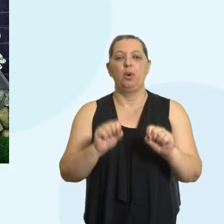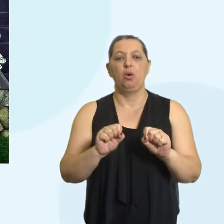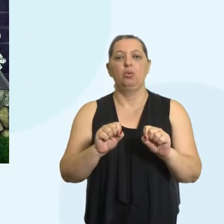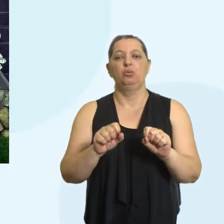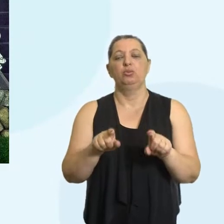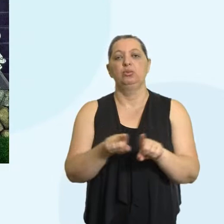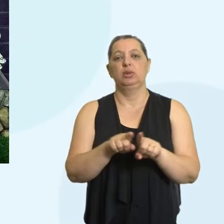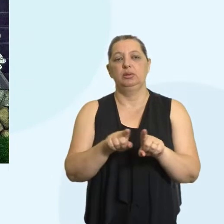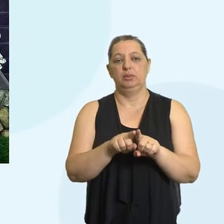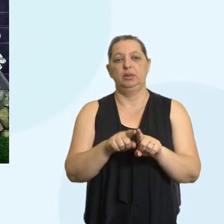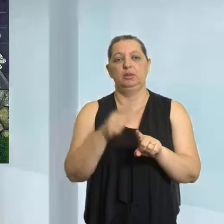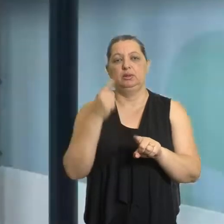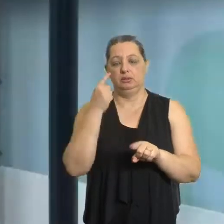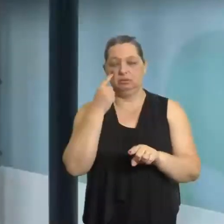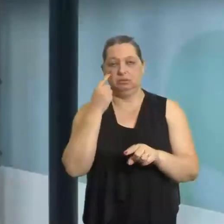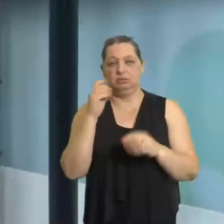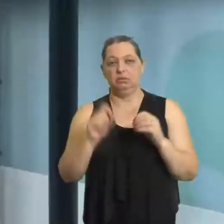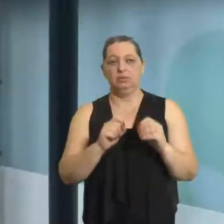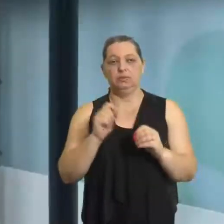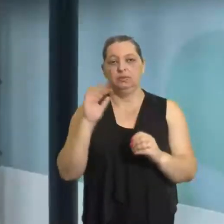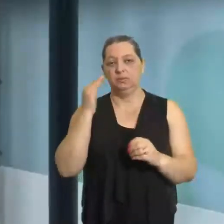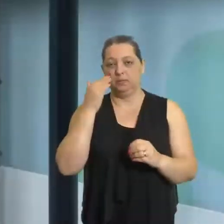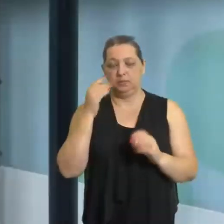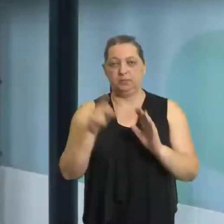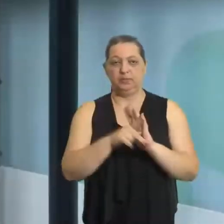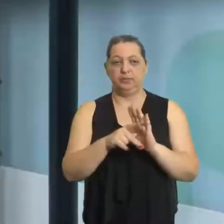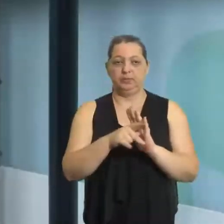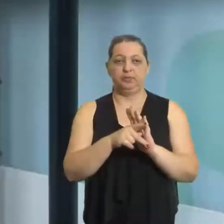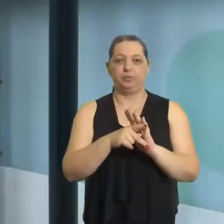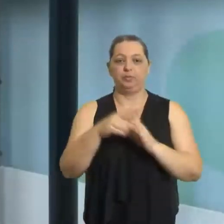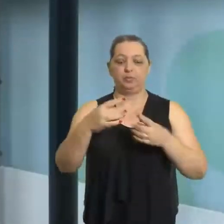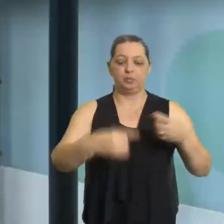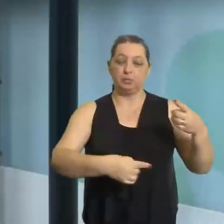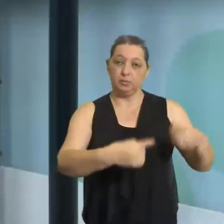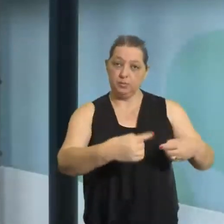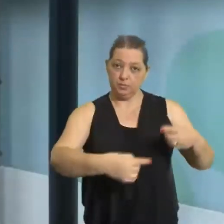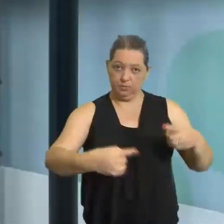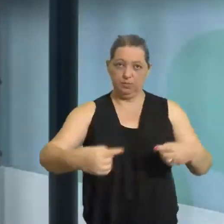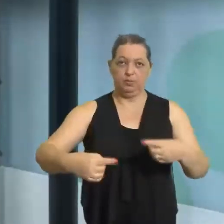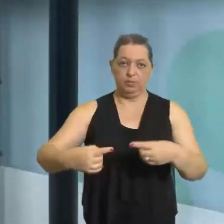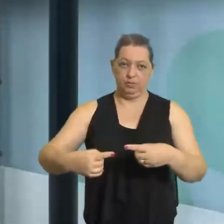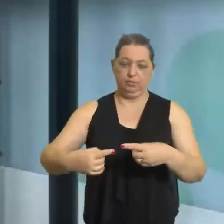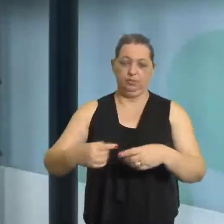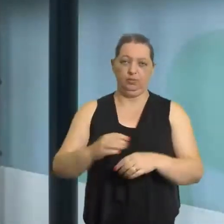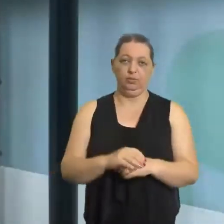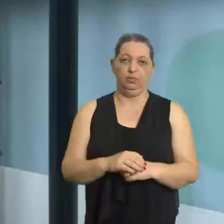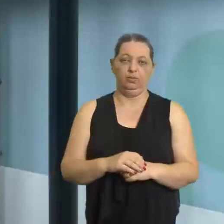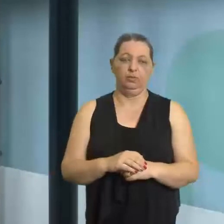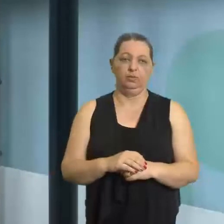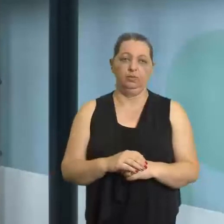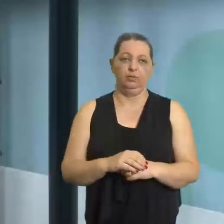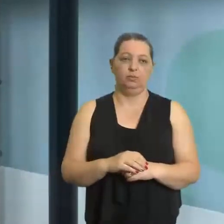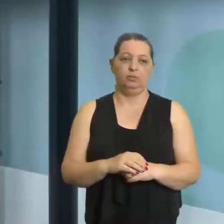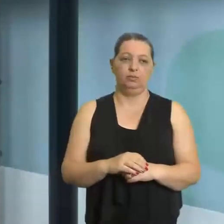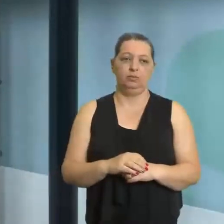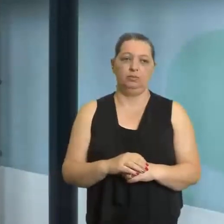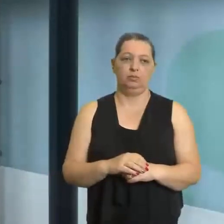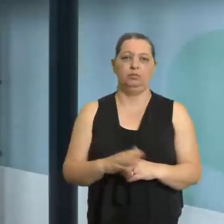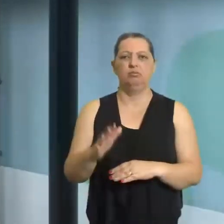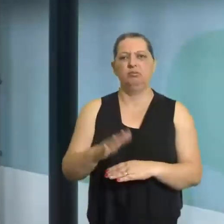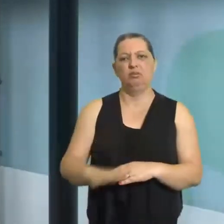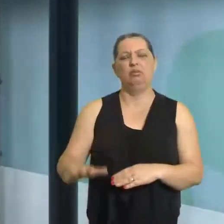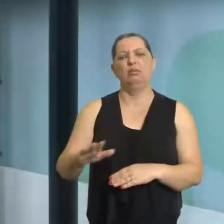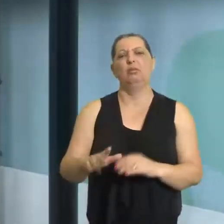remeter a remeter remeter uma questão terminei política é sobre sobre sobre